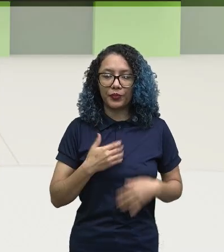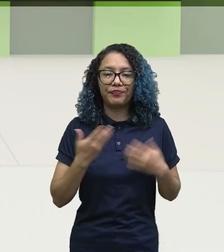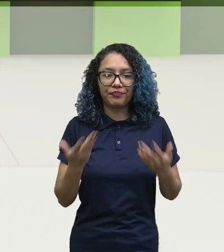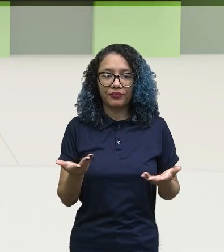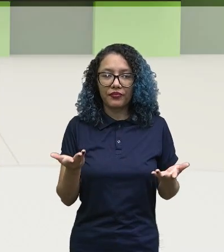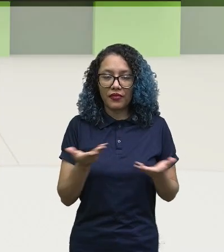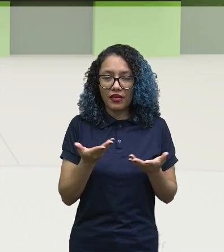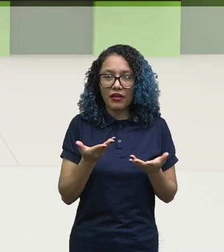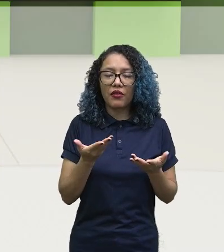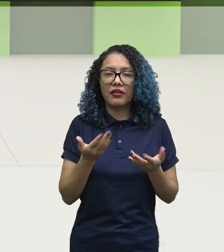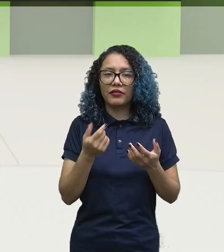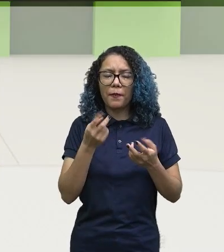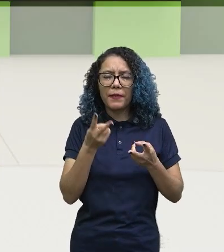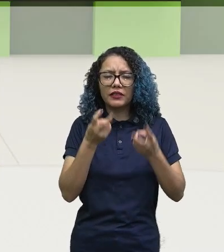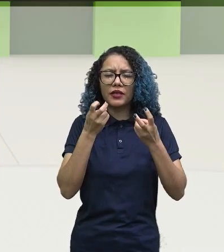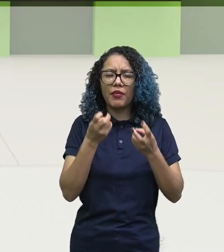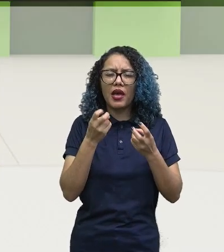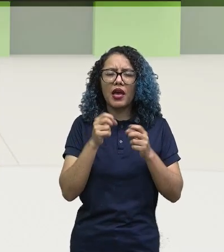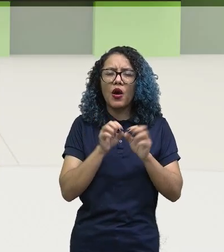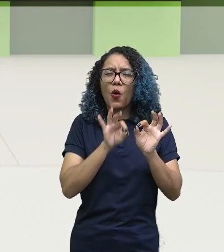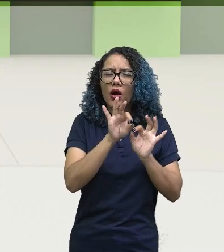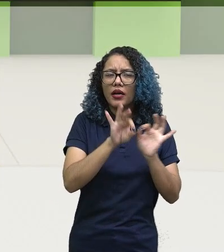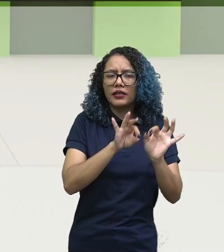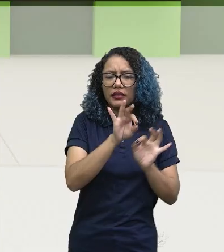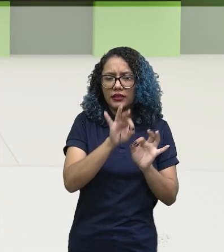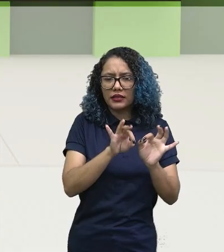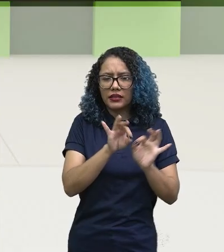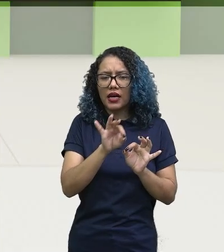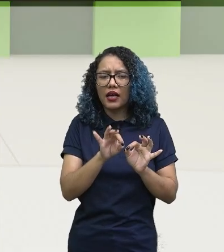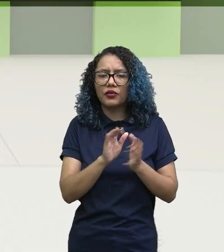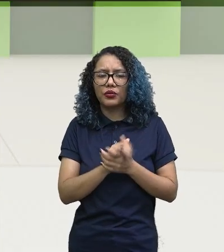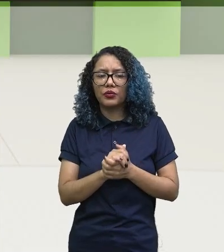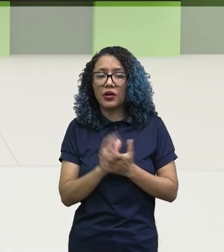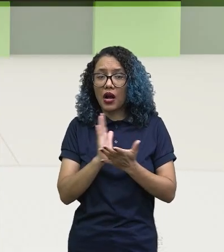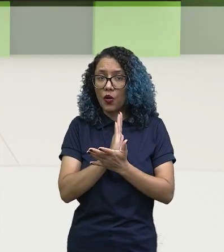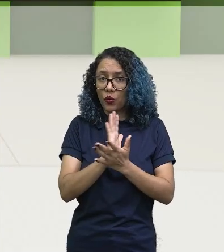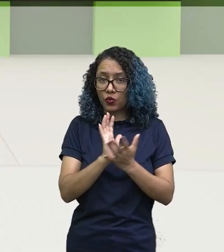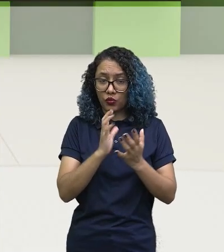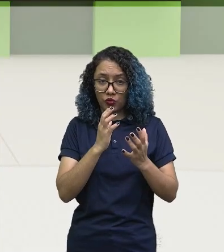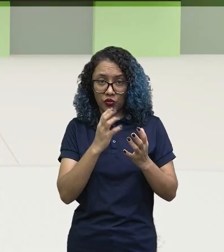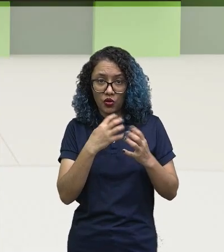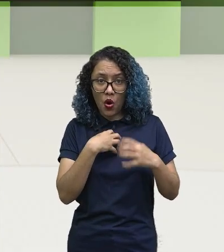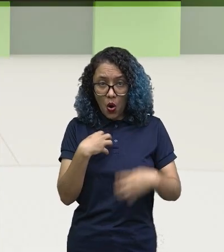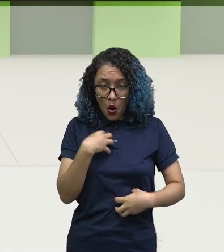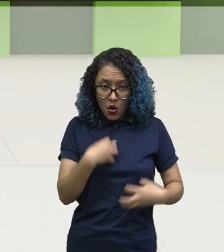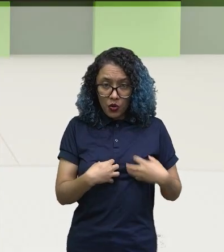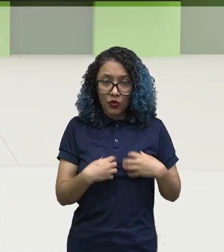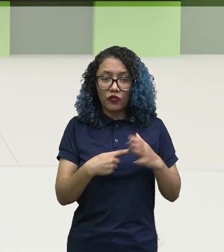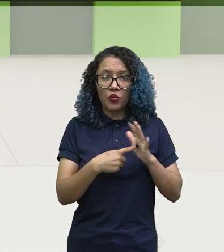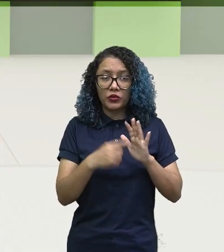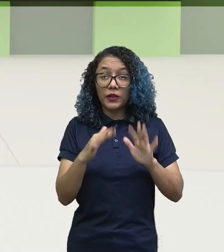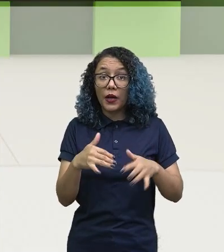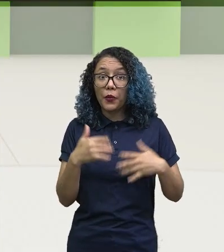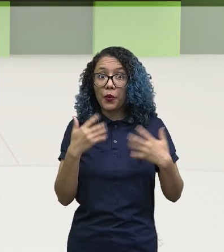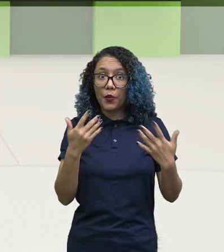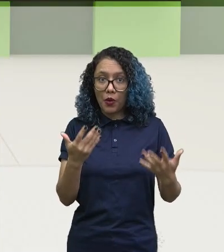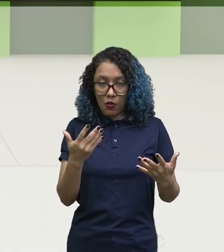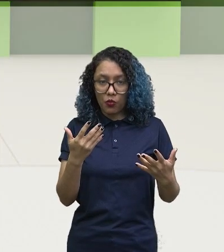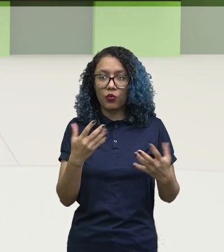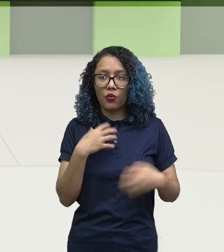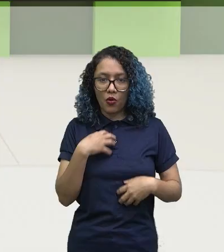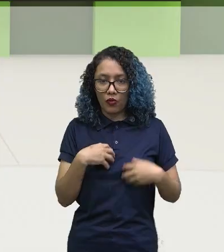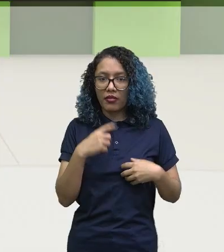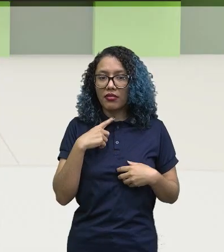que esse sistema, ele é dividido em alguns órgãos, né? A gente vai conhecer quais são os órgãos que fazem parte do sistema